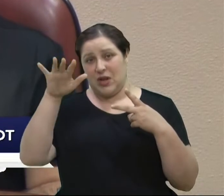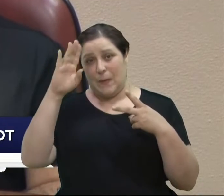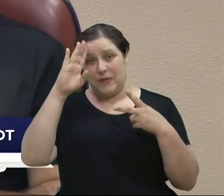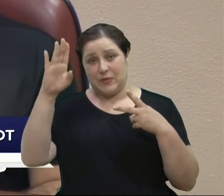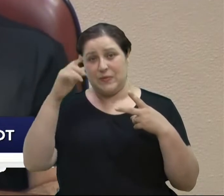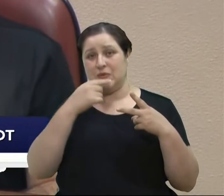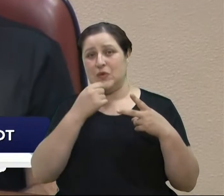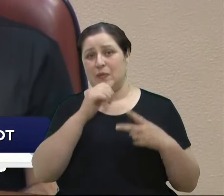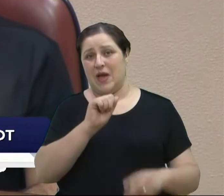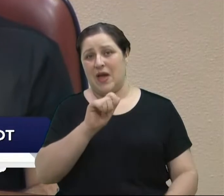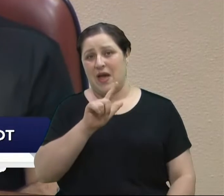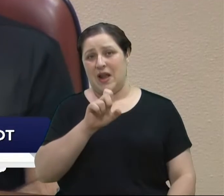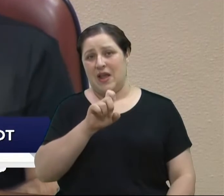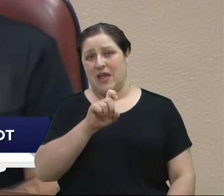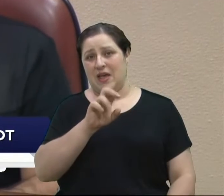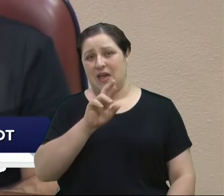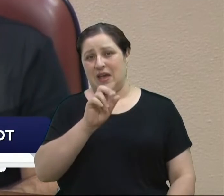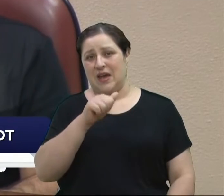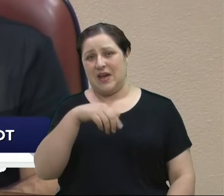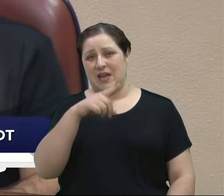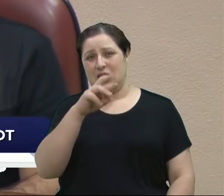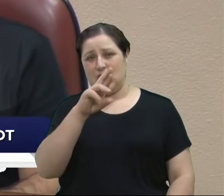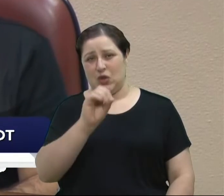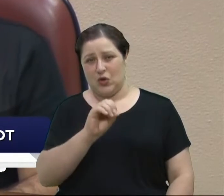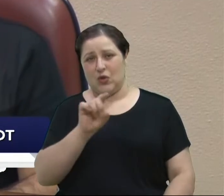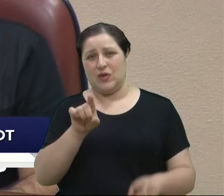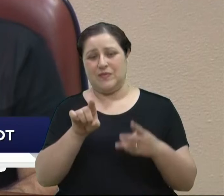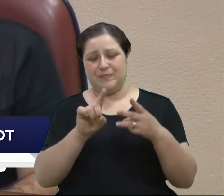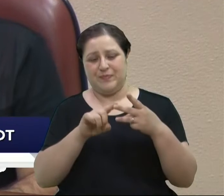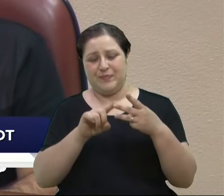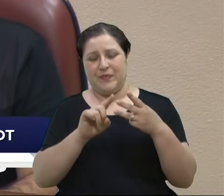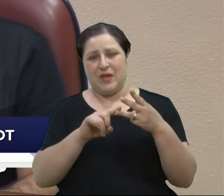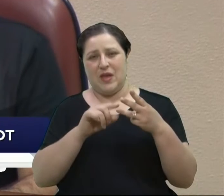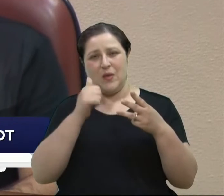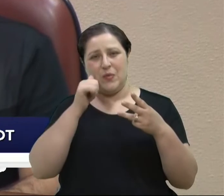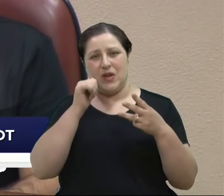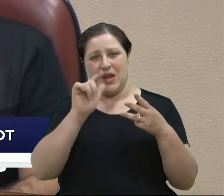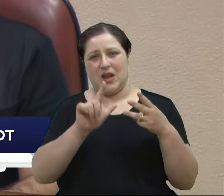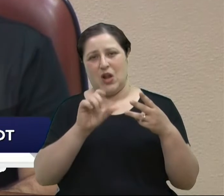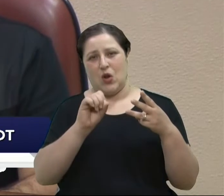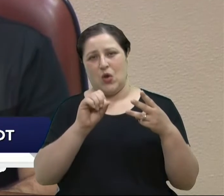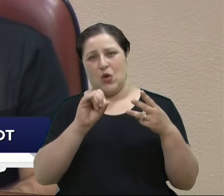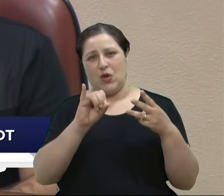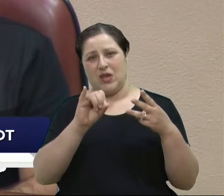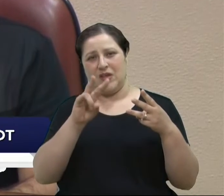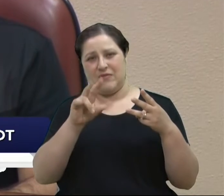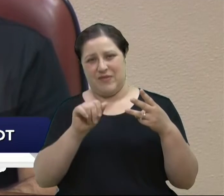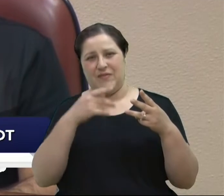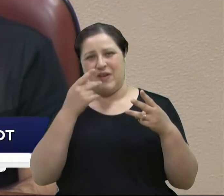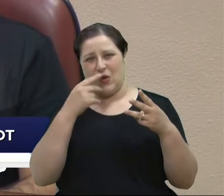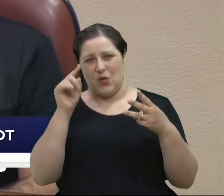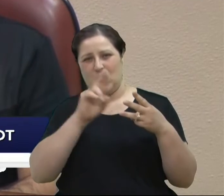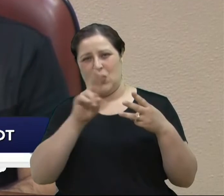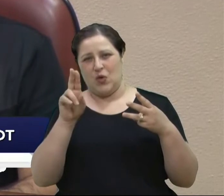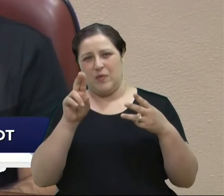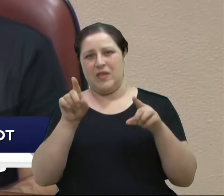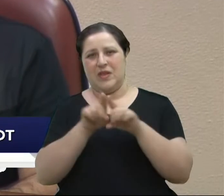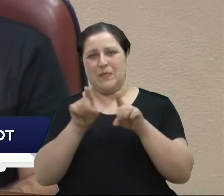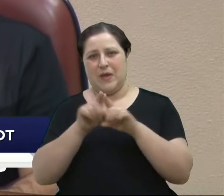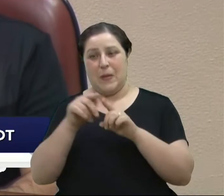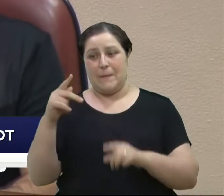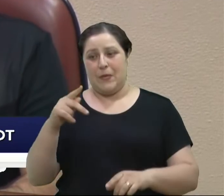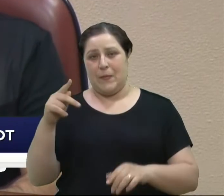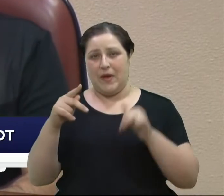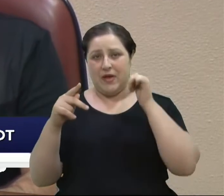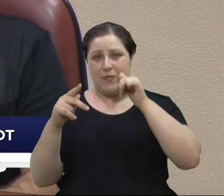principalmente o Alejandro, foi citado a Loiva, que também é um espetacular colaborador do Hospital Geral. E do Pompeia, a